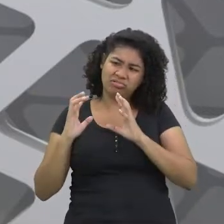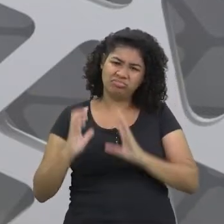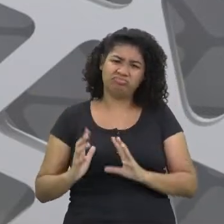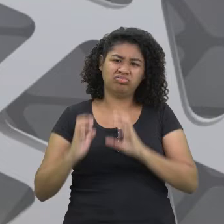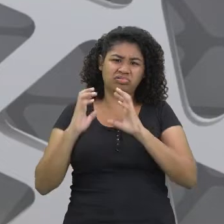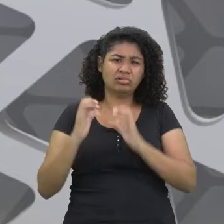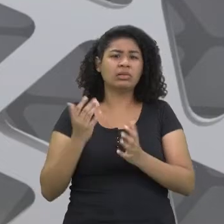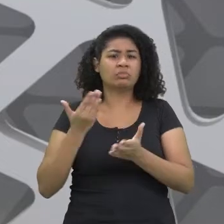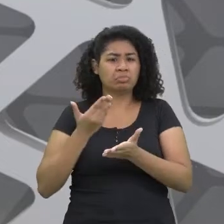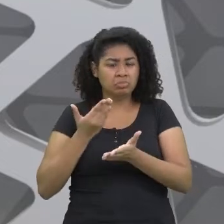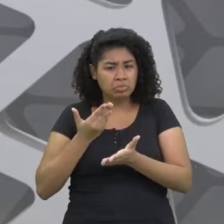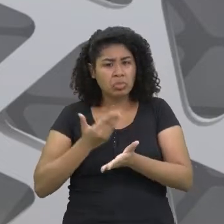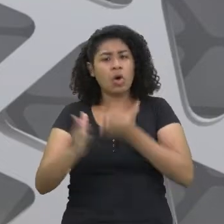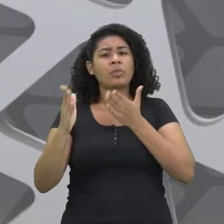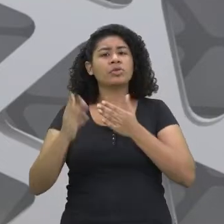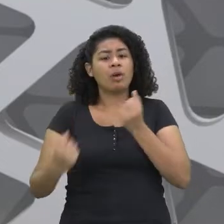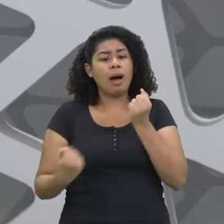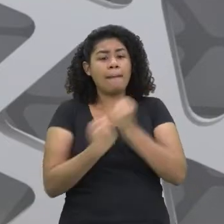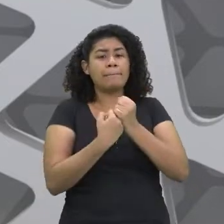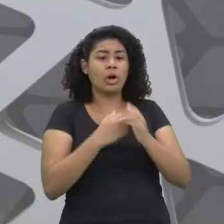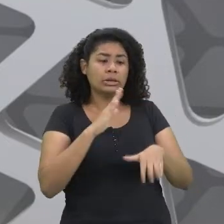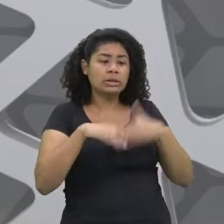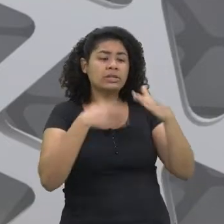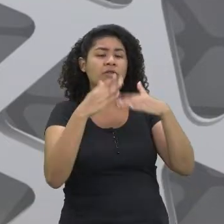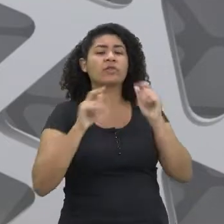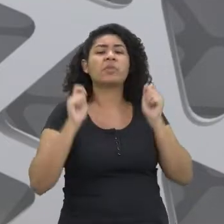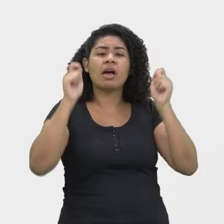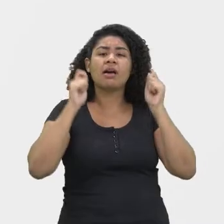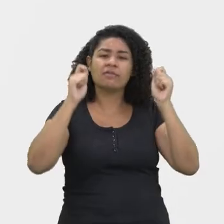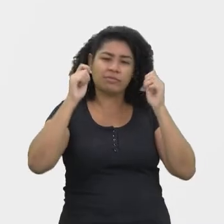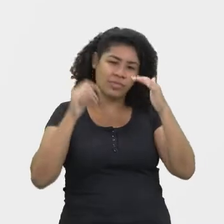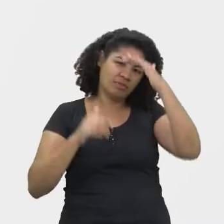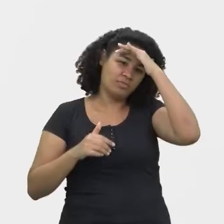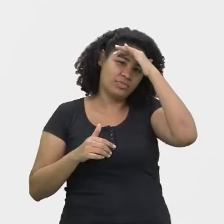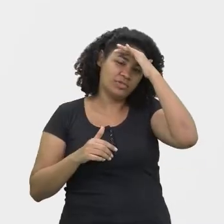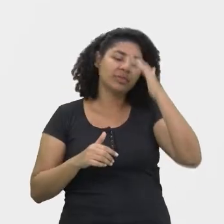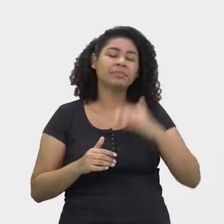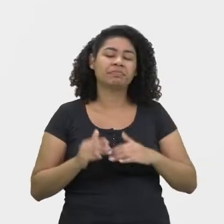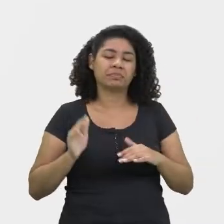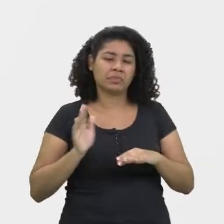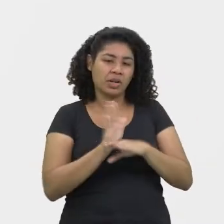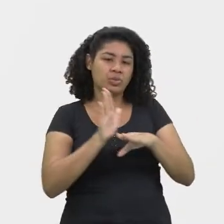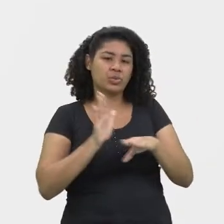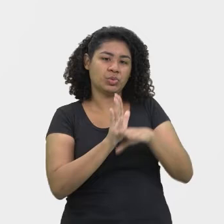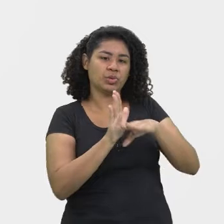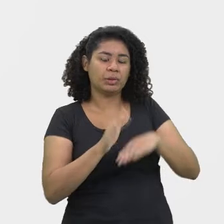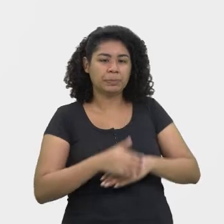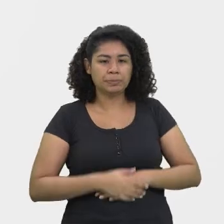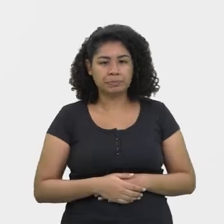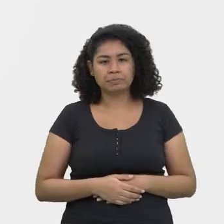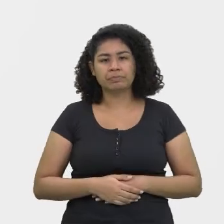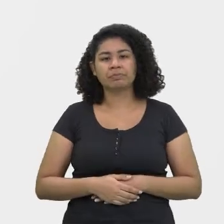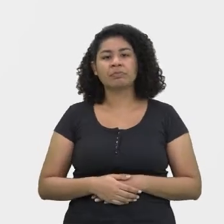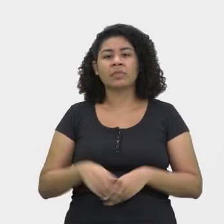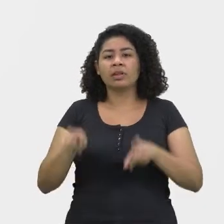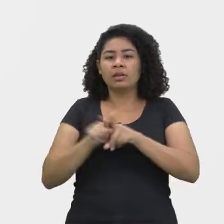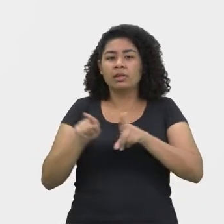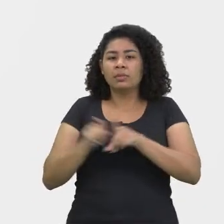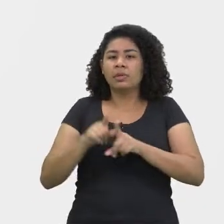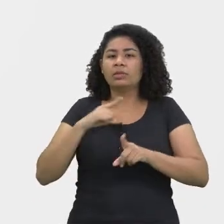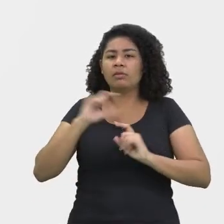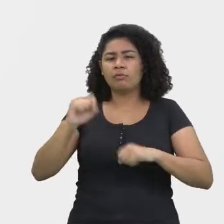o desenvolvimento dessa reforma protestante. Continuando, fortalecimento dos princípios sociais e econômicos